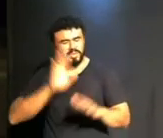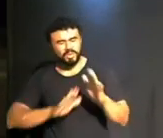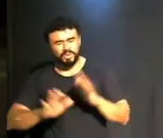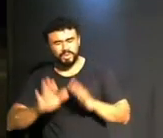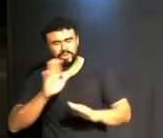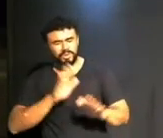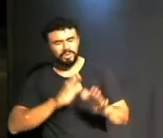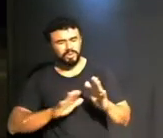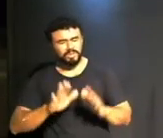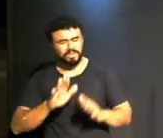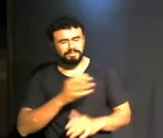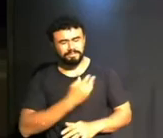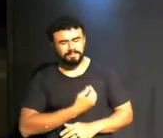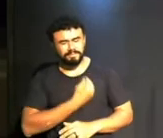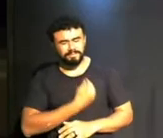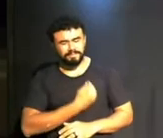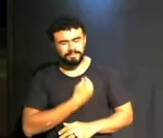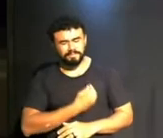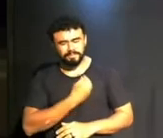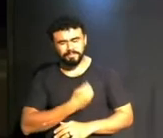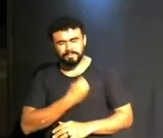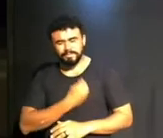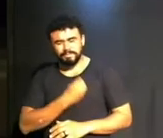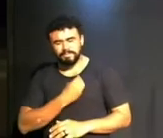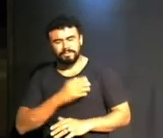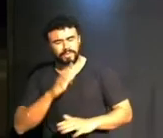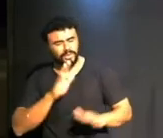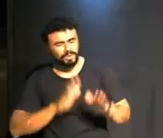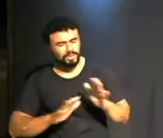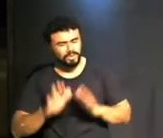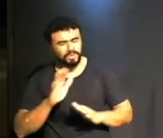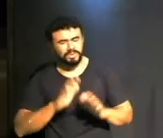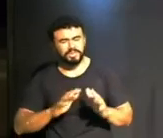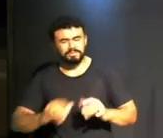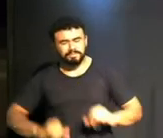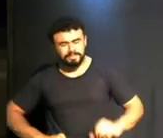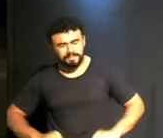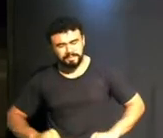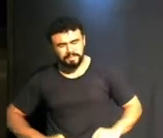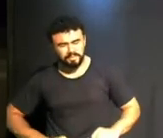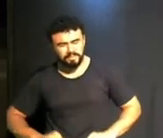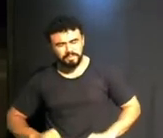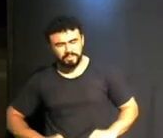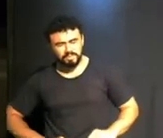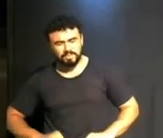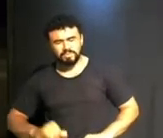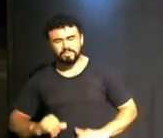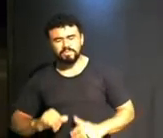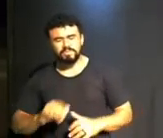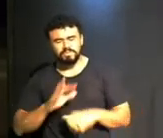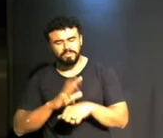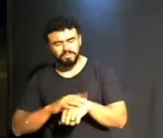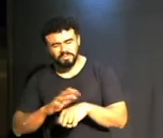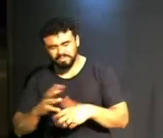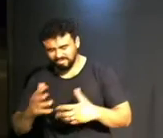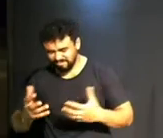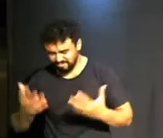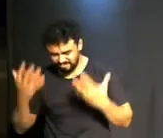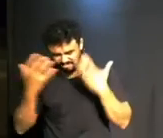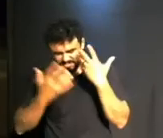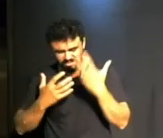cada vida se cuida Senhor das aflições que estão enfrentando das Dores que estão vivendo